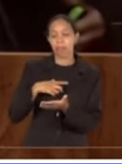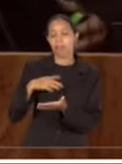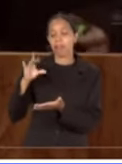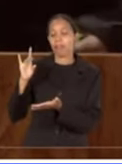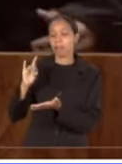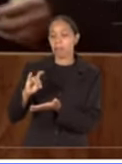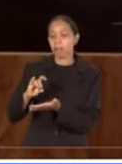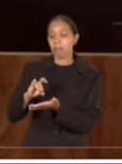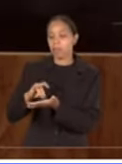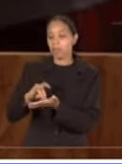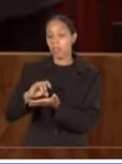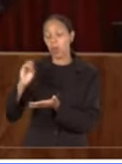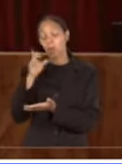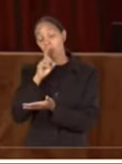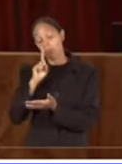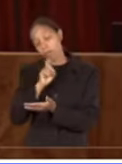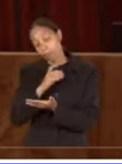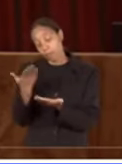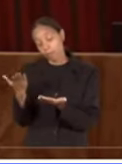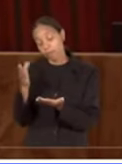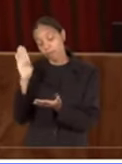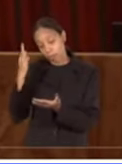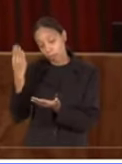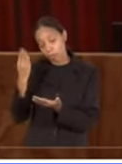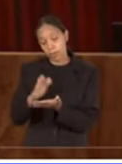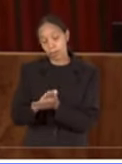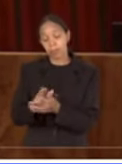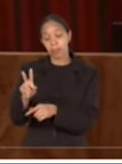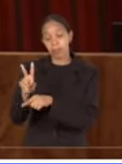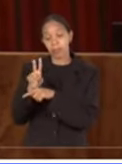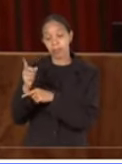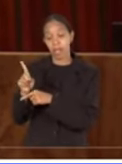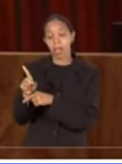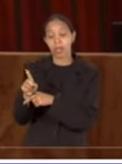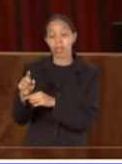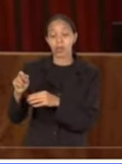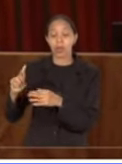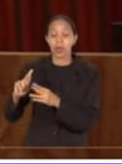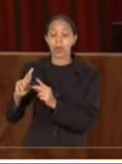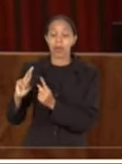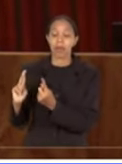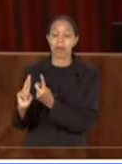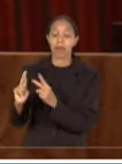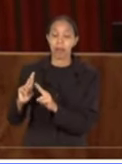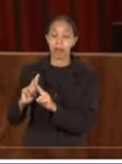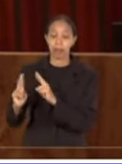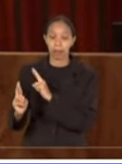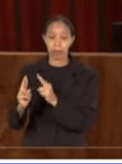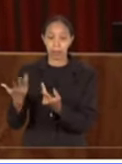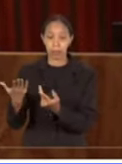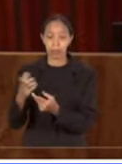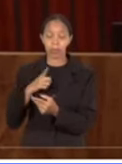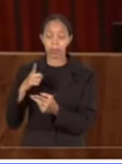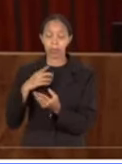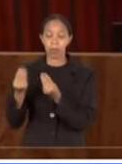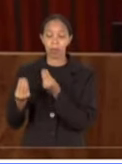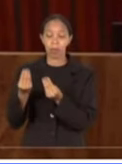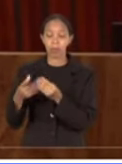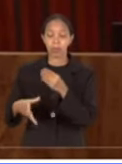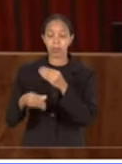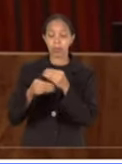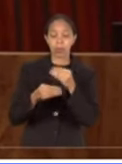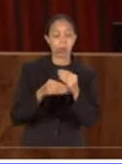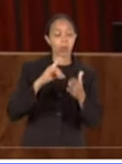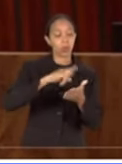ilícita. Defende que o voto do relator teria dado a entender que, como não foram trazidos nos autos os somatórios